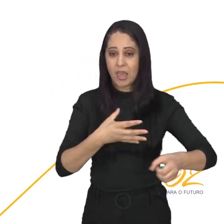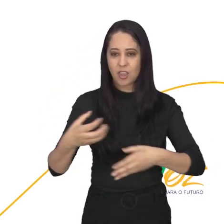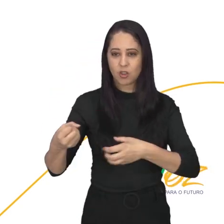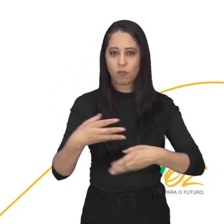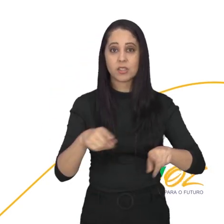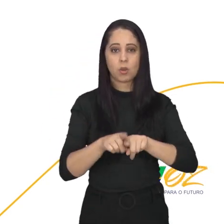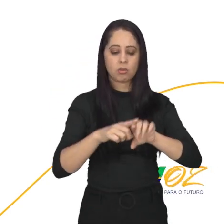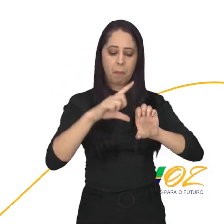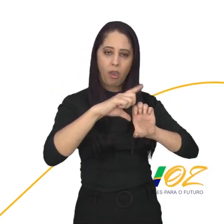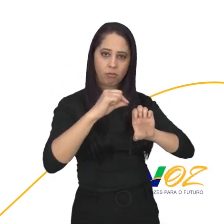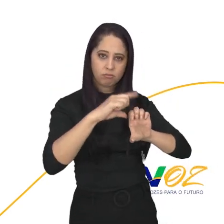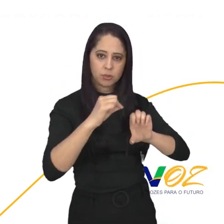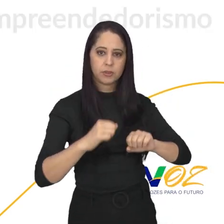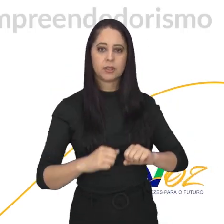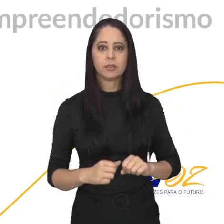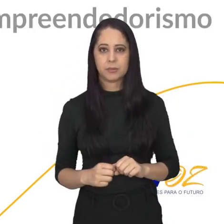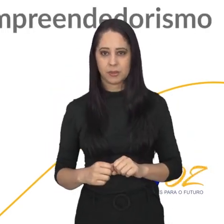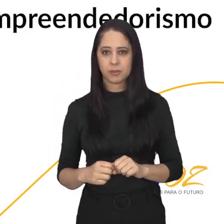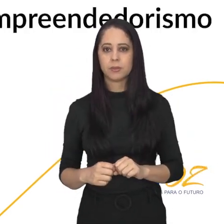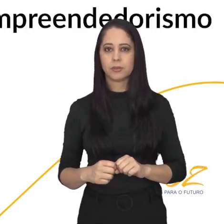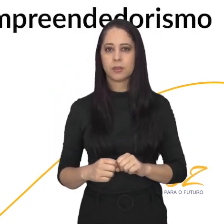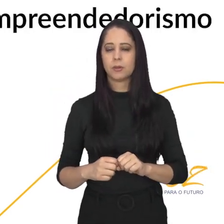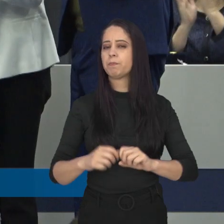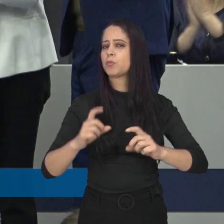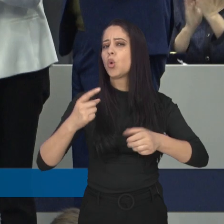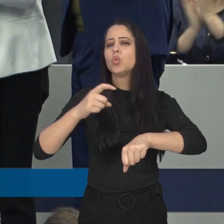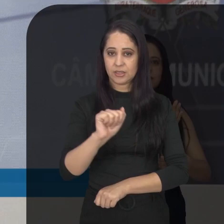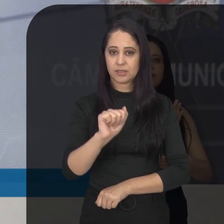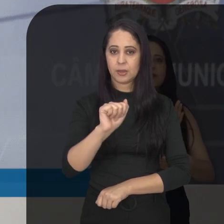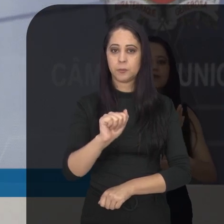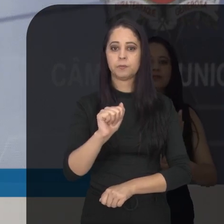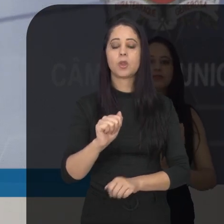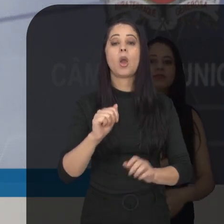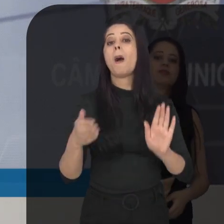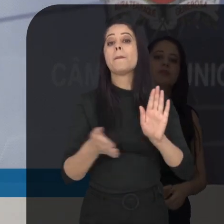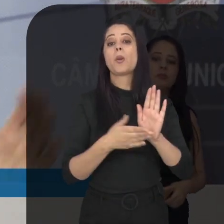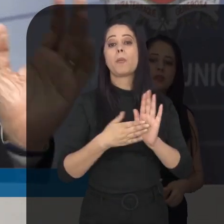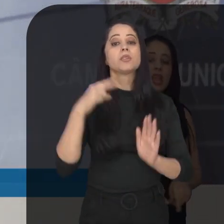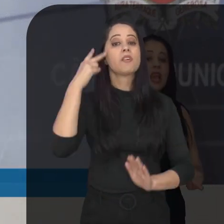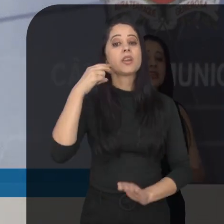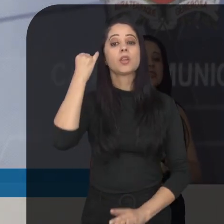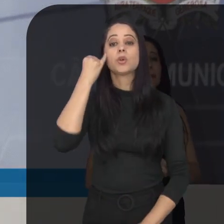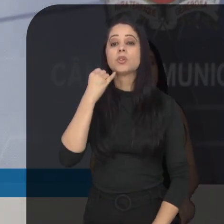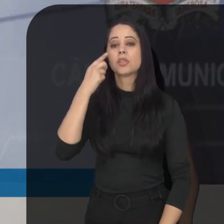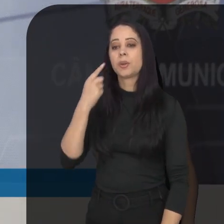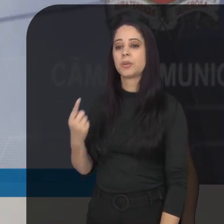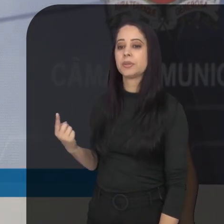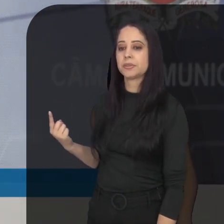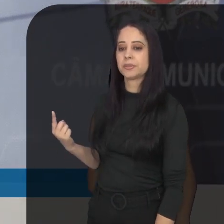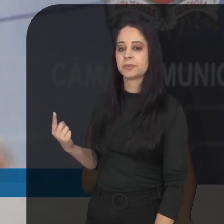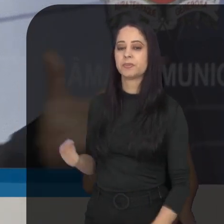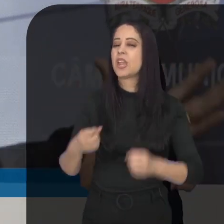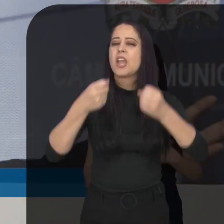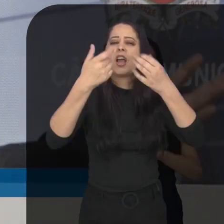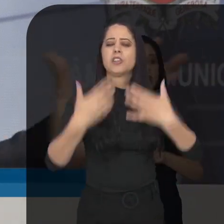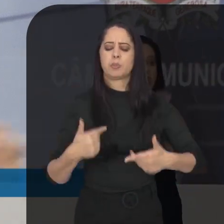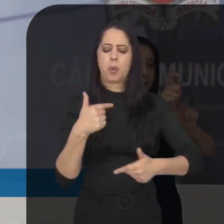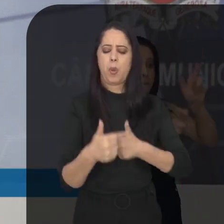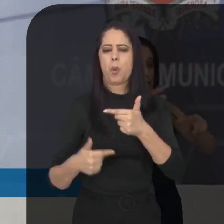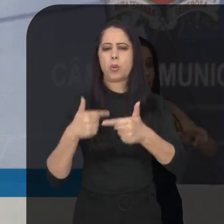da Câmara ficou lotado para a sessão solene que concedeu a medalha Cassiano Ricardo ao Invoz,